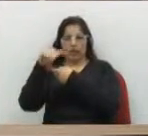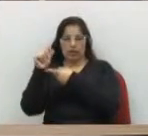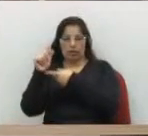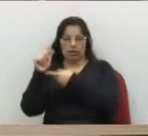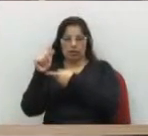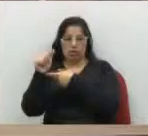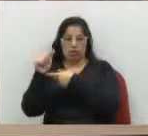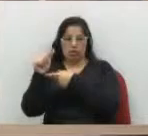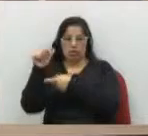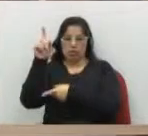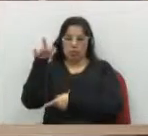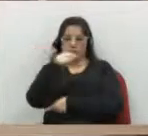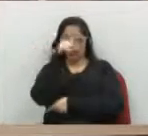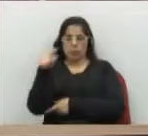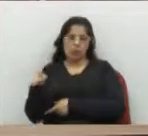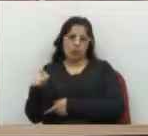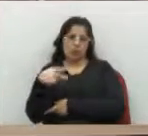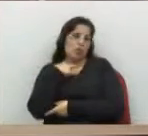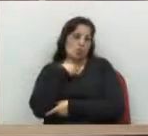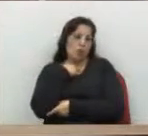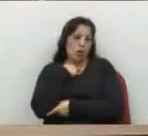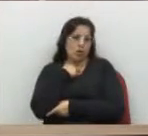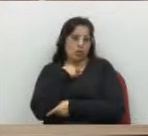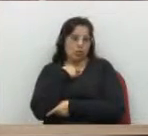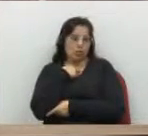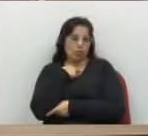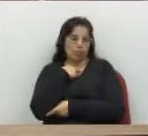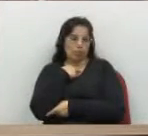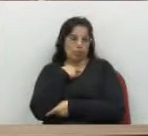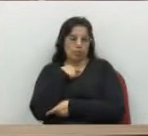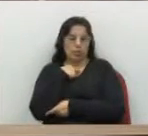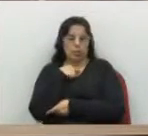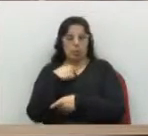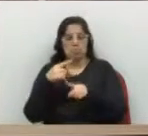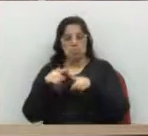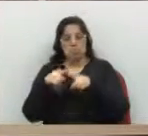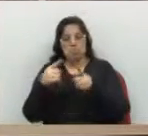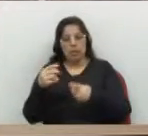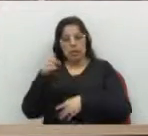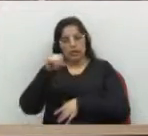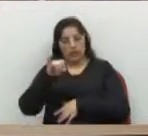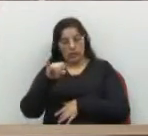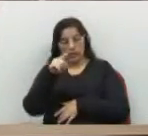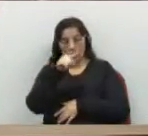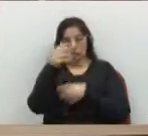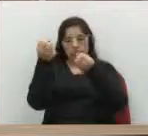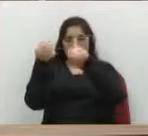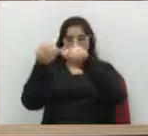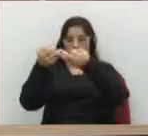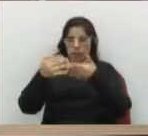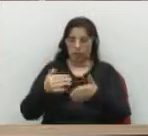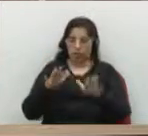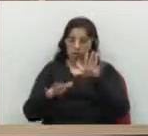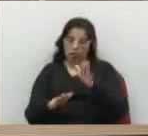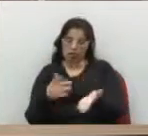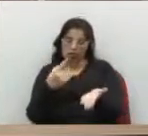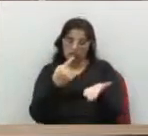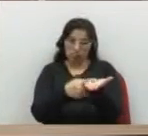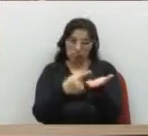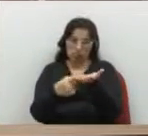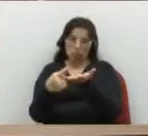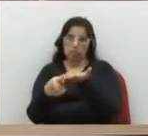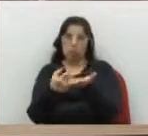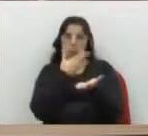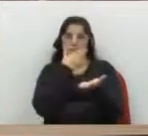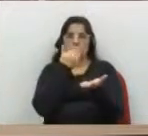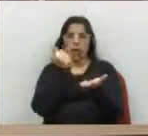imediato, porque não pode estacionar no canteiro central. Então, uma explicação de Vossa Excelência pode chegar a uma solução para resolver o